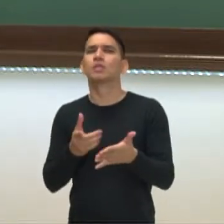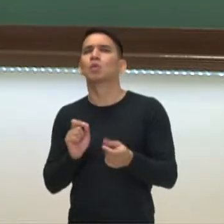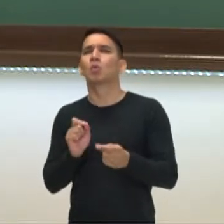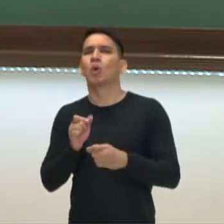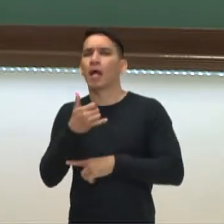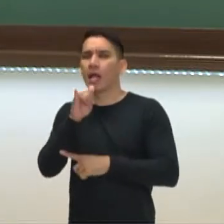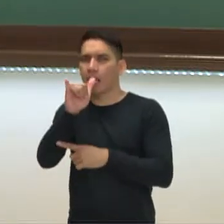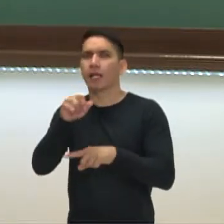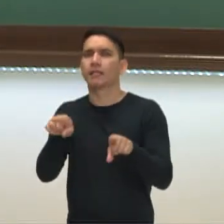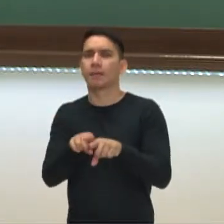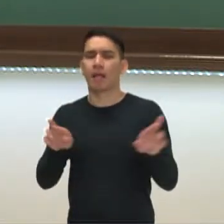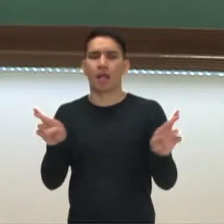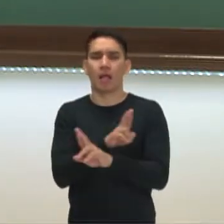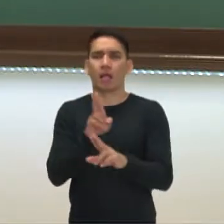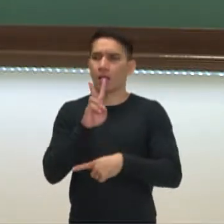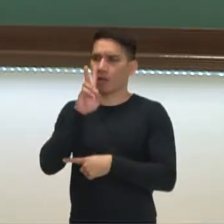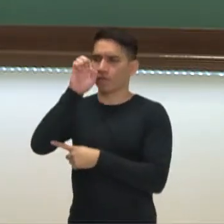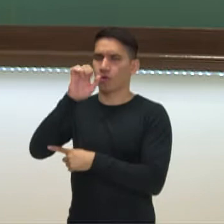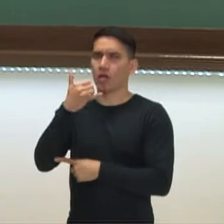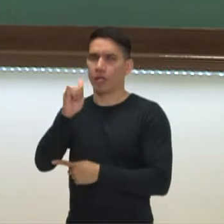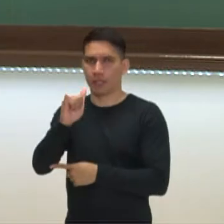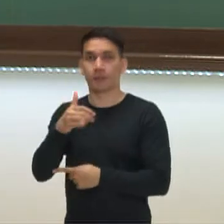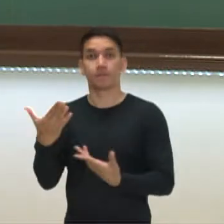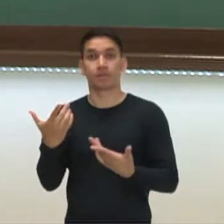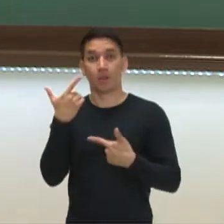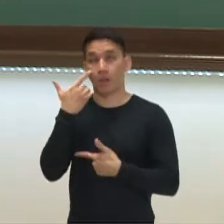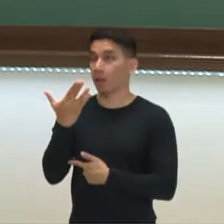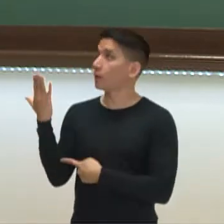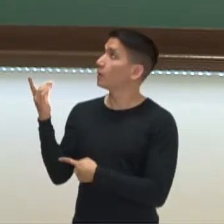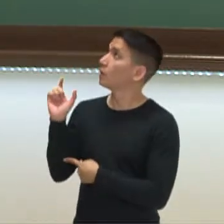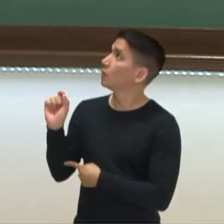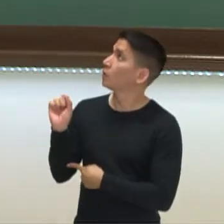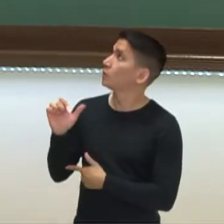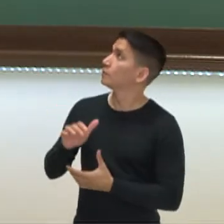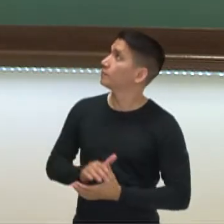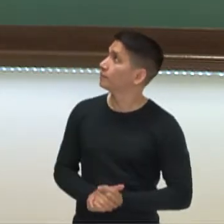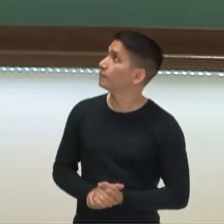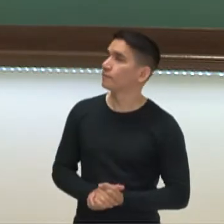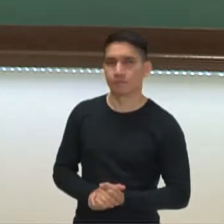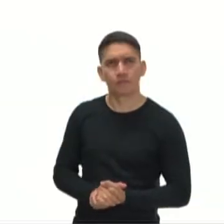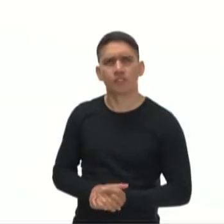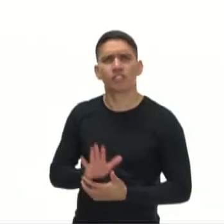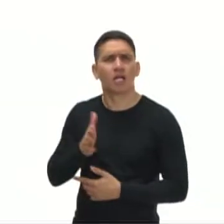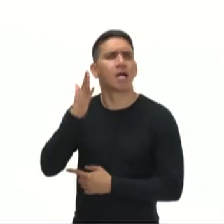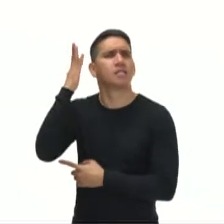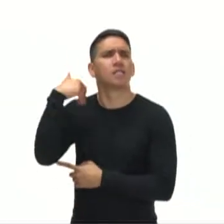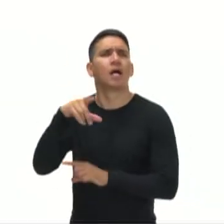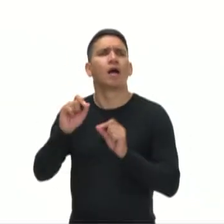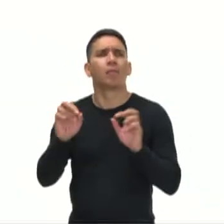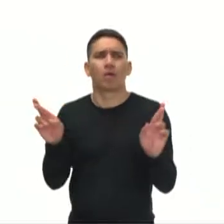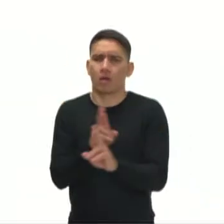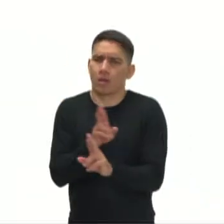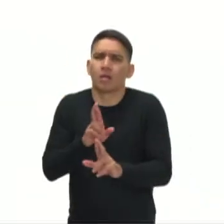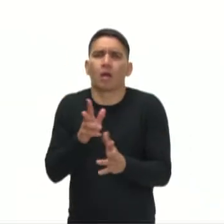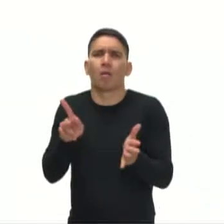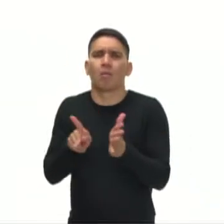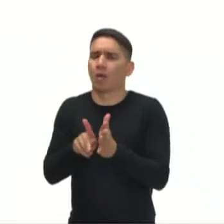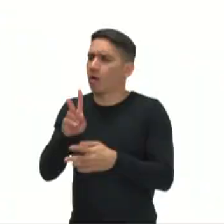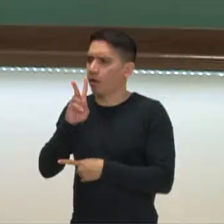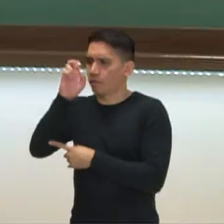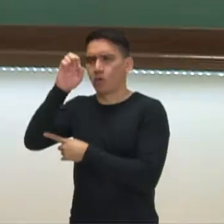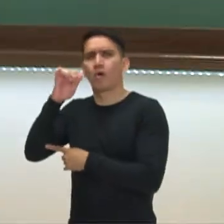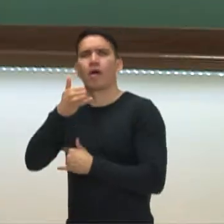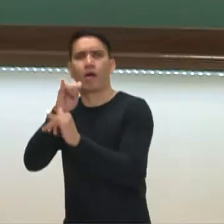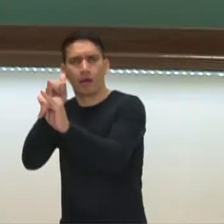e a relação com potência elétrica, ok? Então olha só, já conhecemos as relações entre potência elétrica.